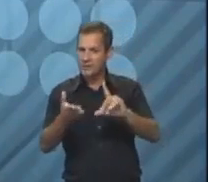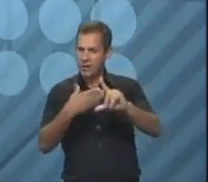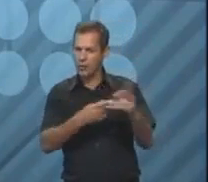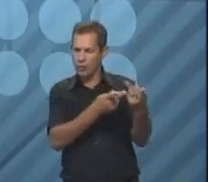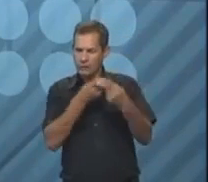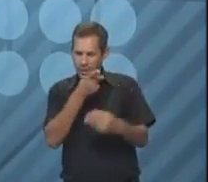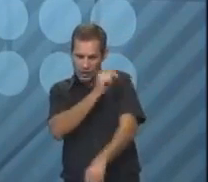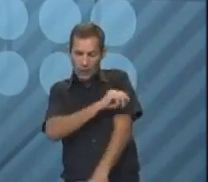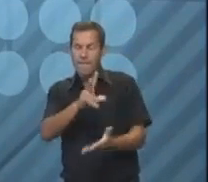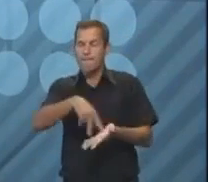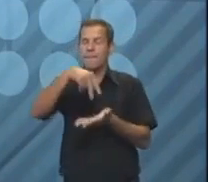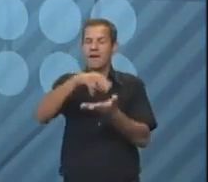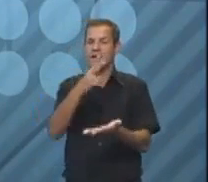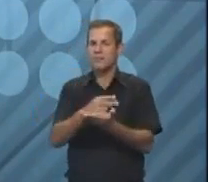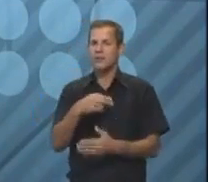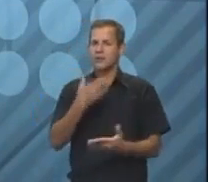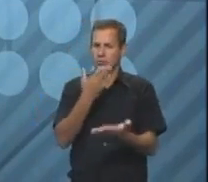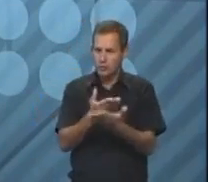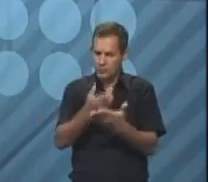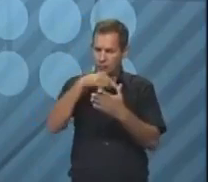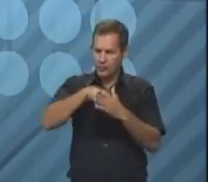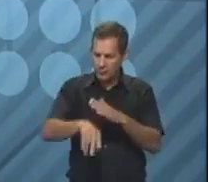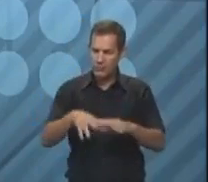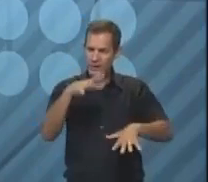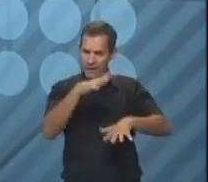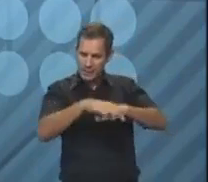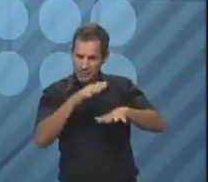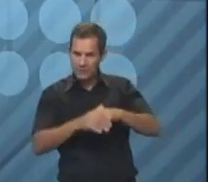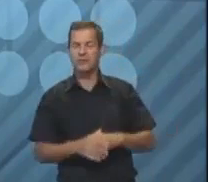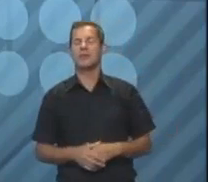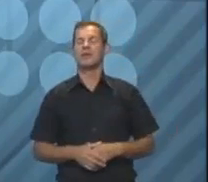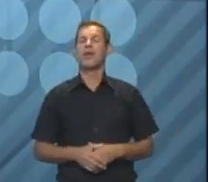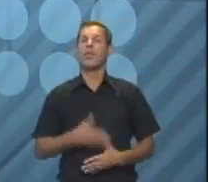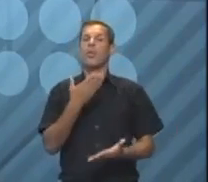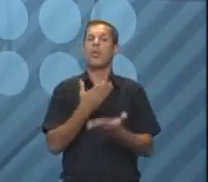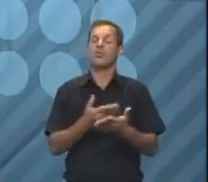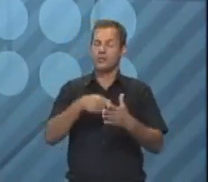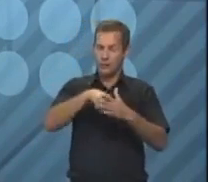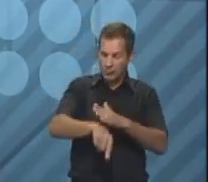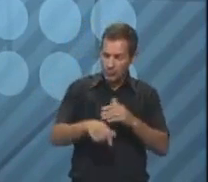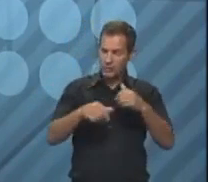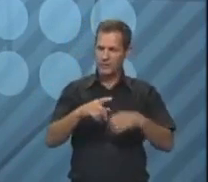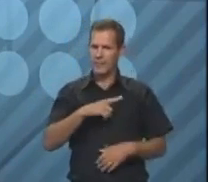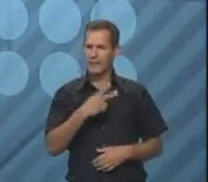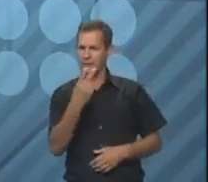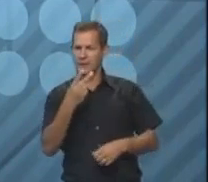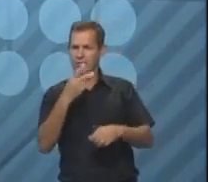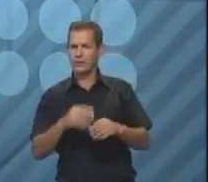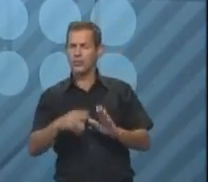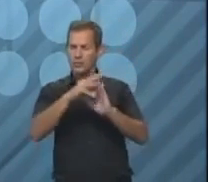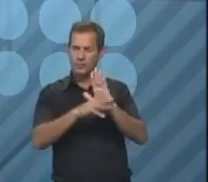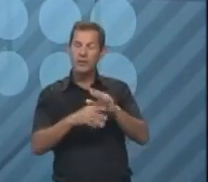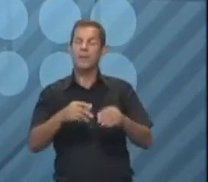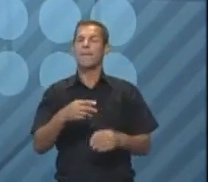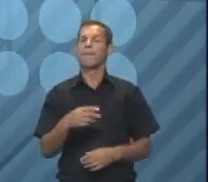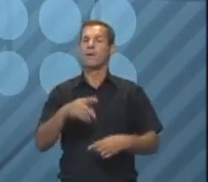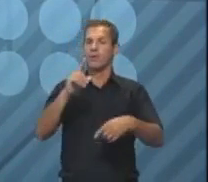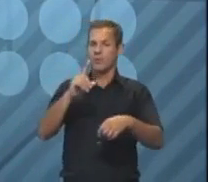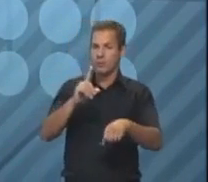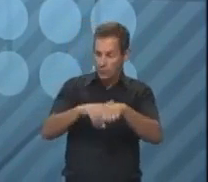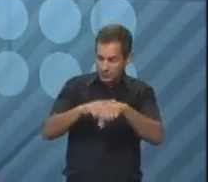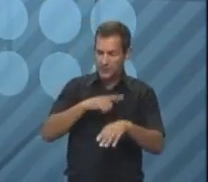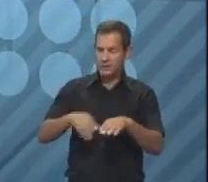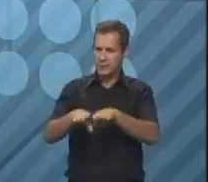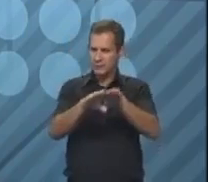de convidá-los a participarem dos estudos continuados em matemática. Os estudos continuados, eles têm dois momentos. No primeiro momento, você tem aulas